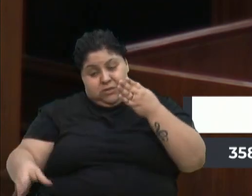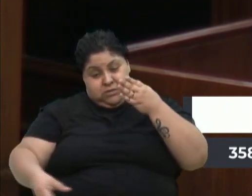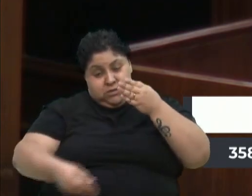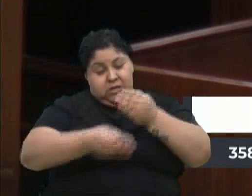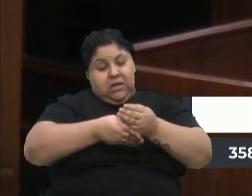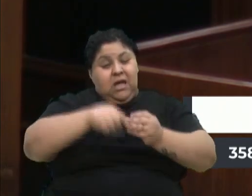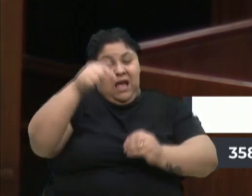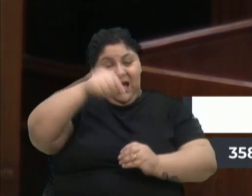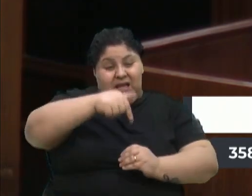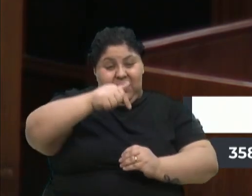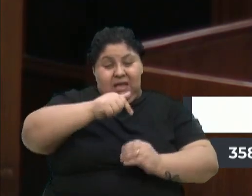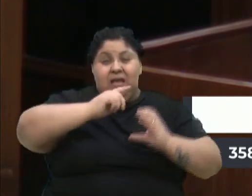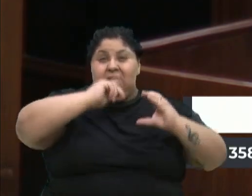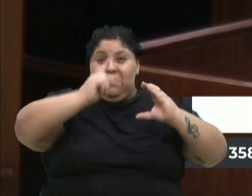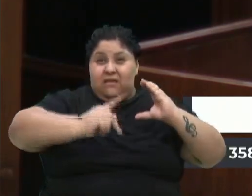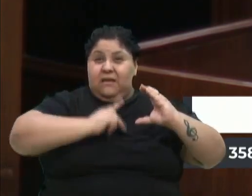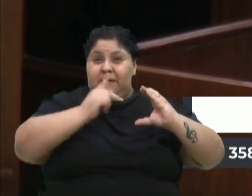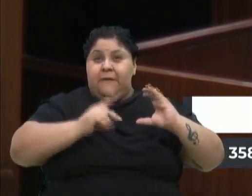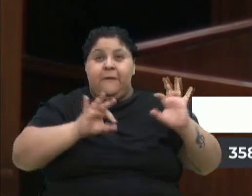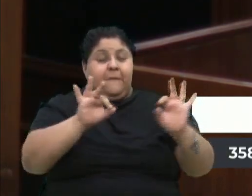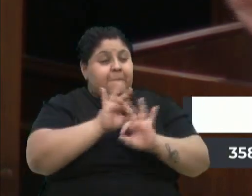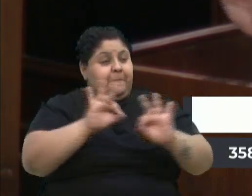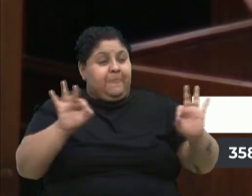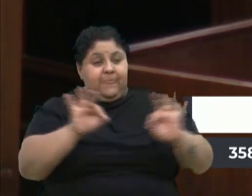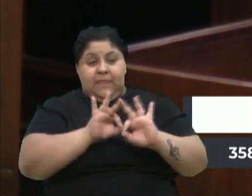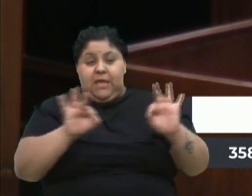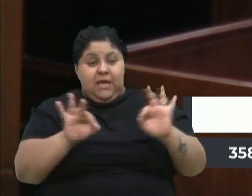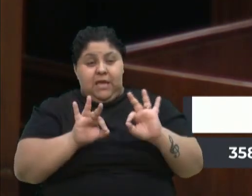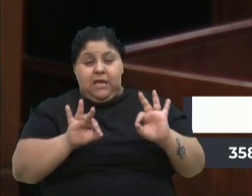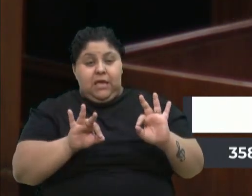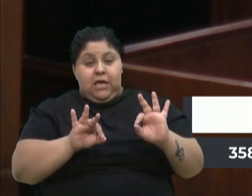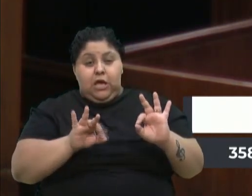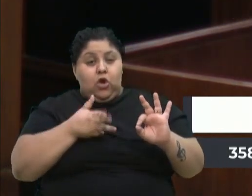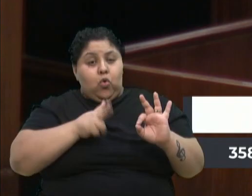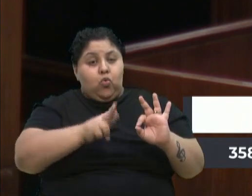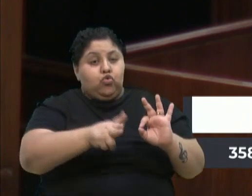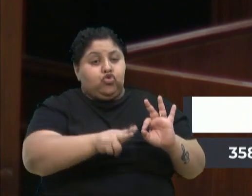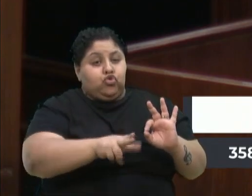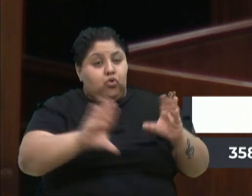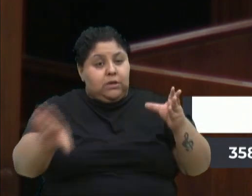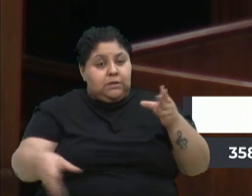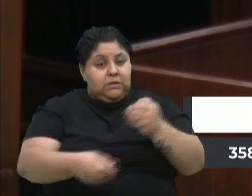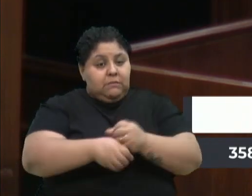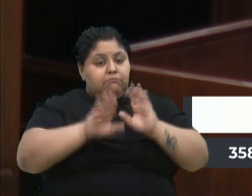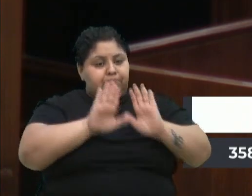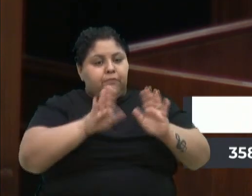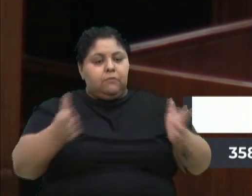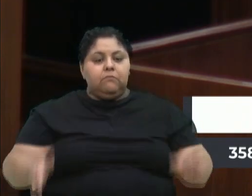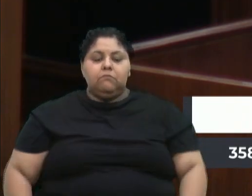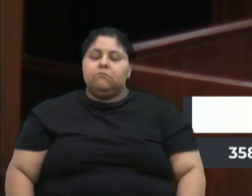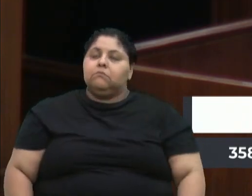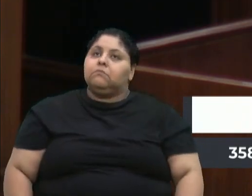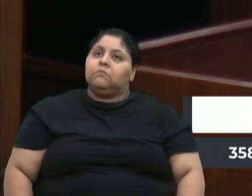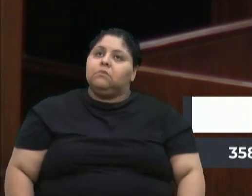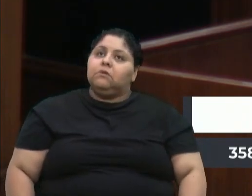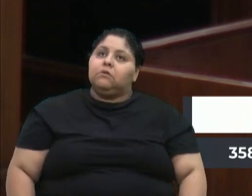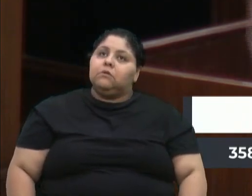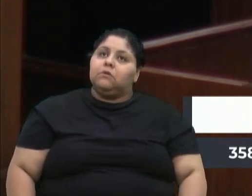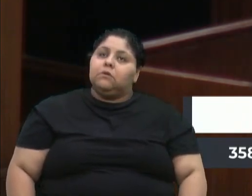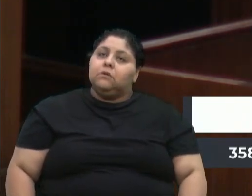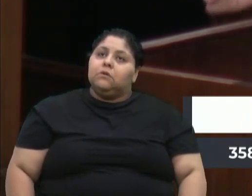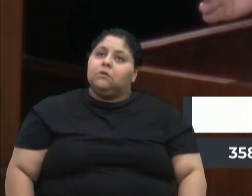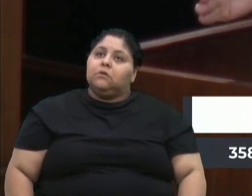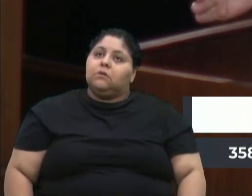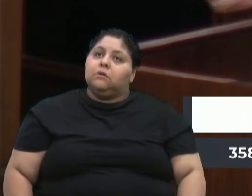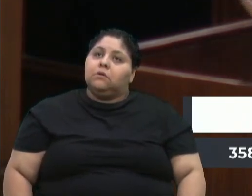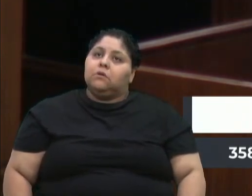dessa casa, ninguém puxou, elas pararam. Pararam, vereadores. Até